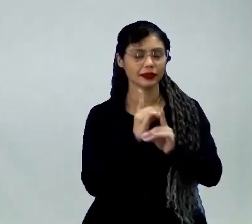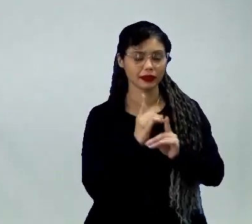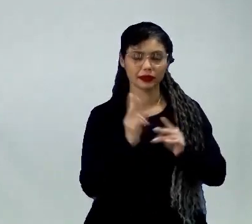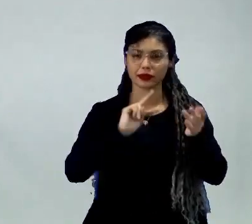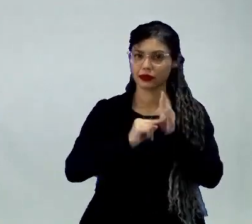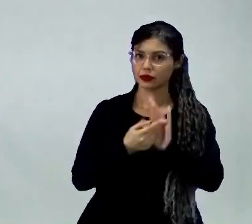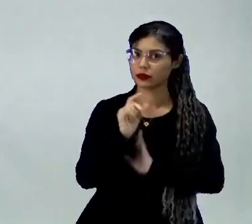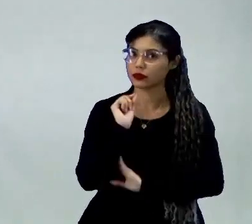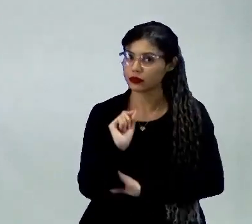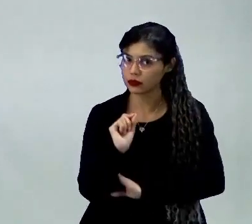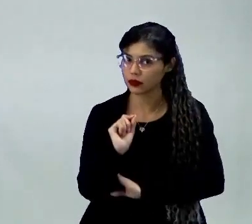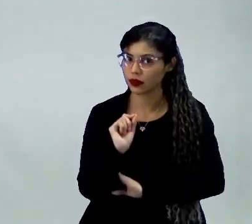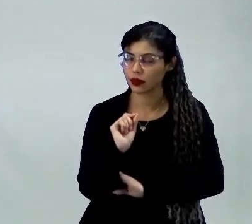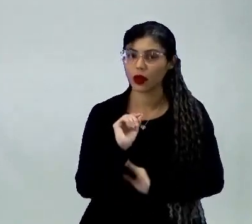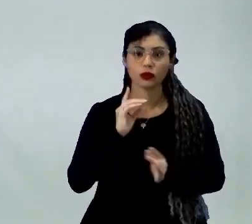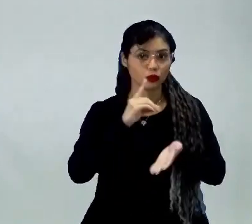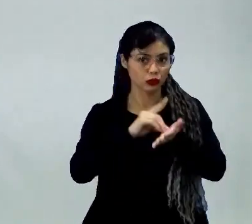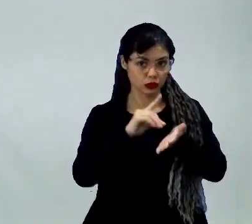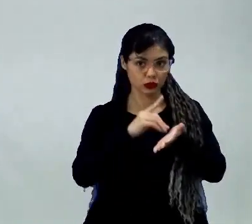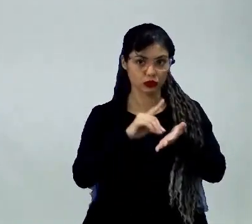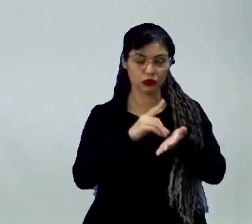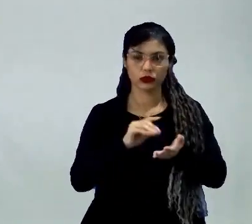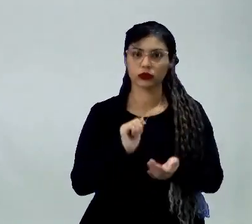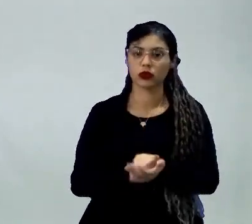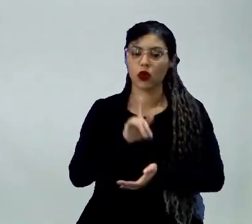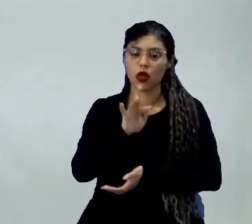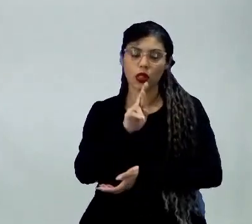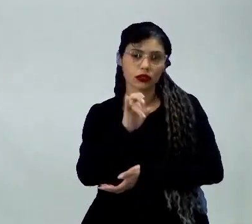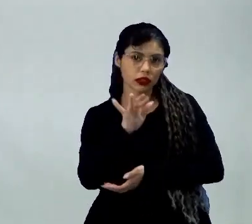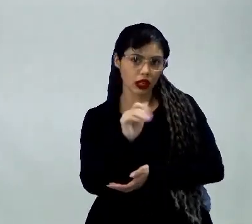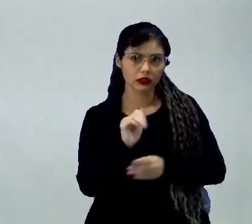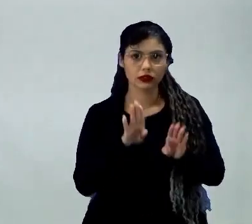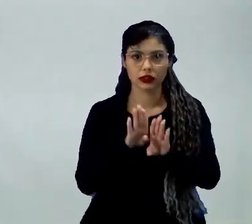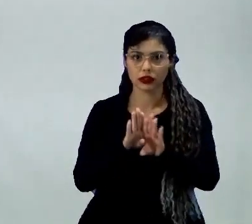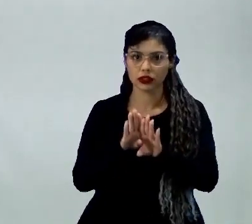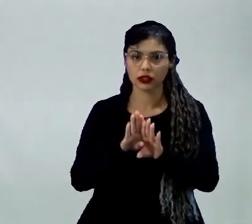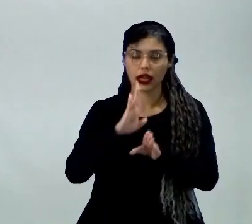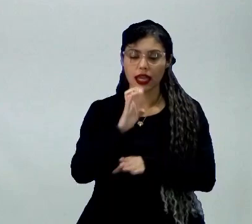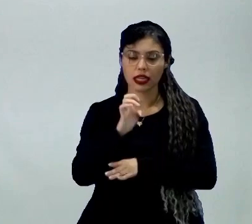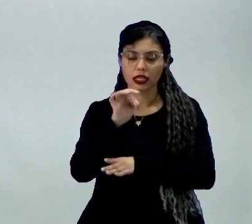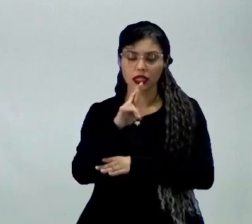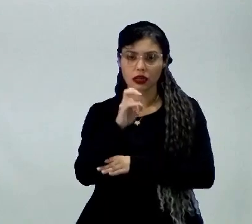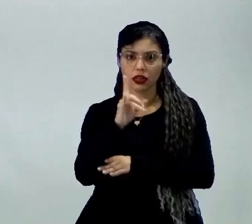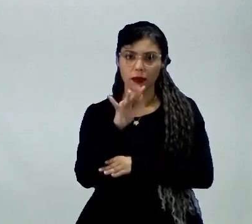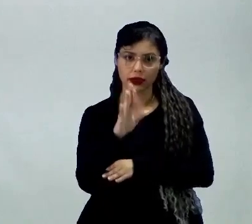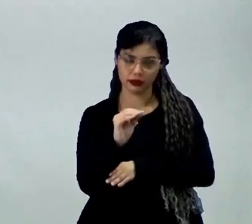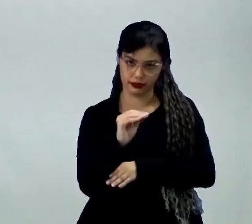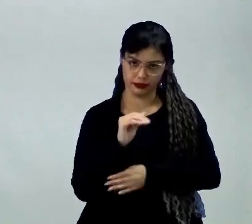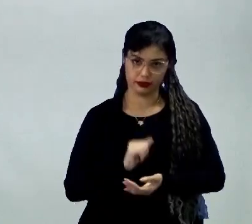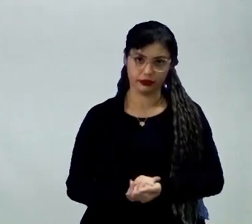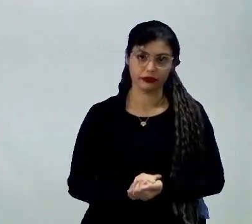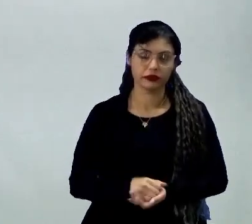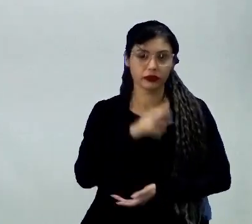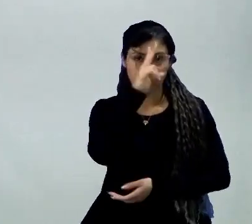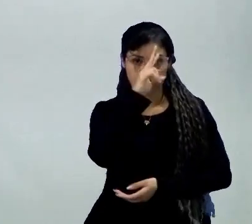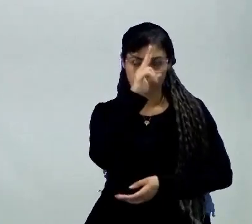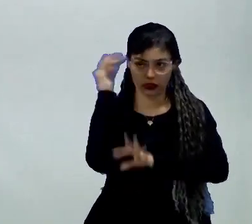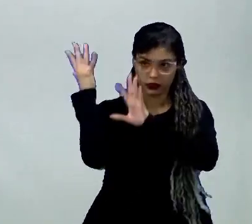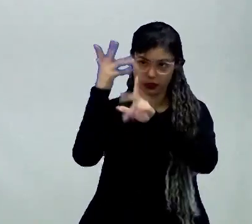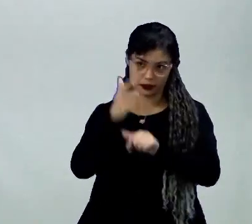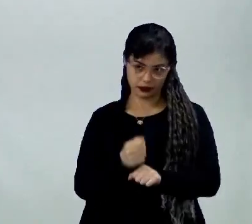o significado nos dicionários, nos glossários e nas enciclopédias. E aí, para você